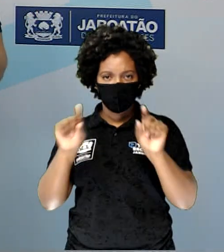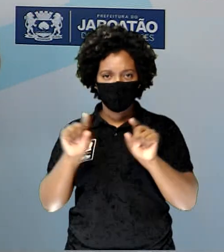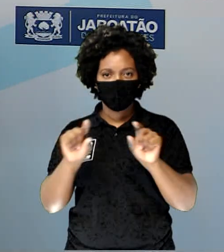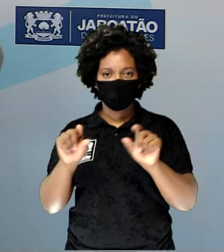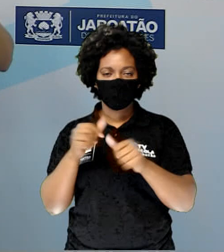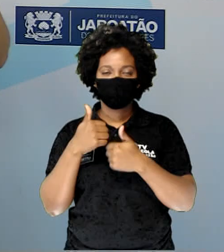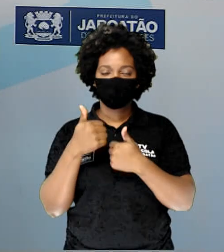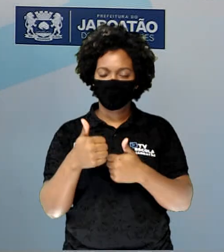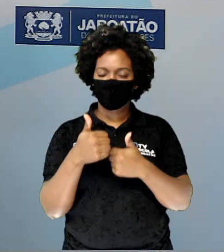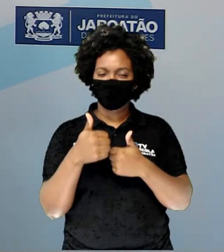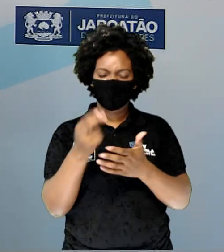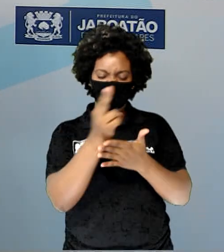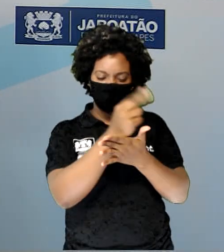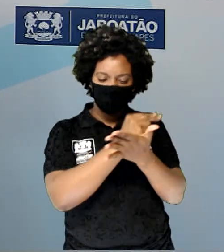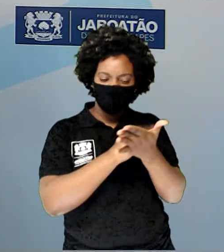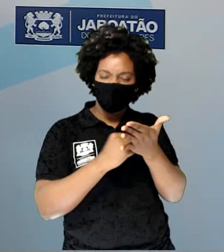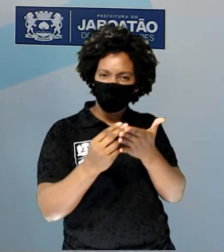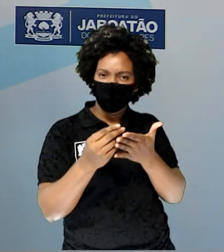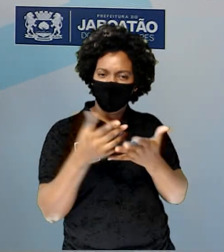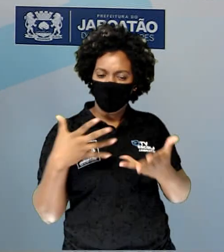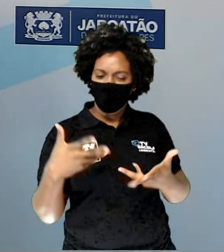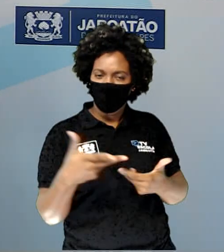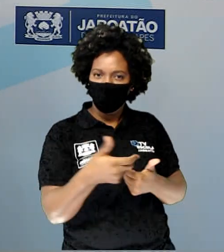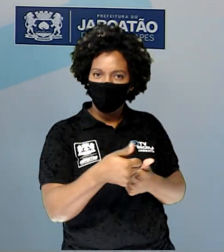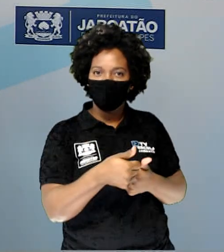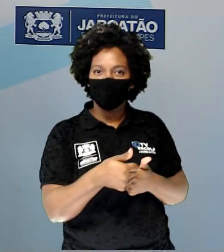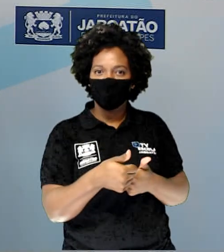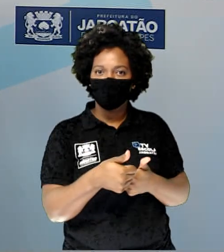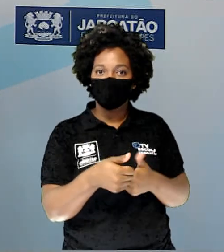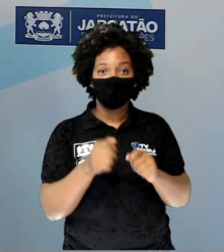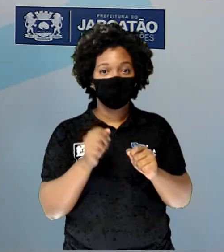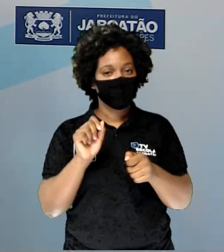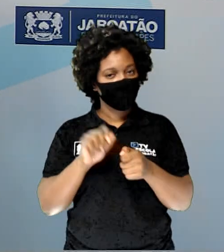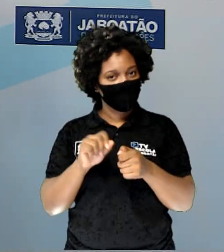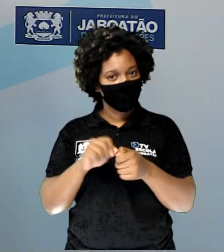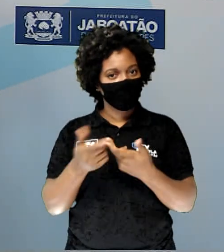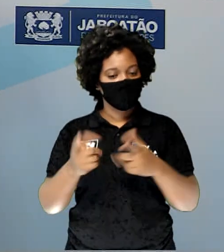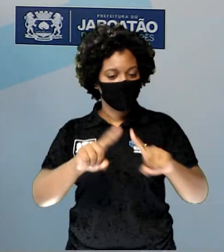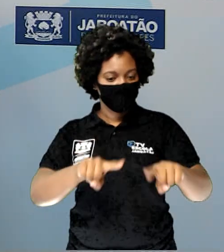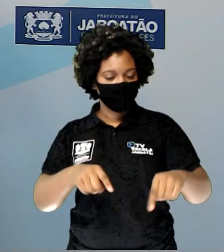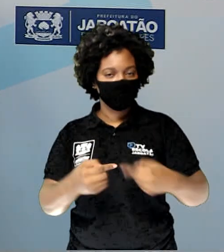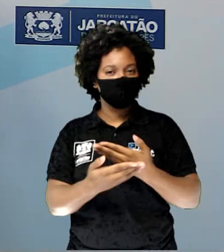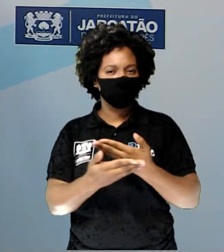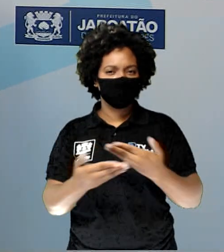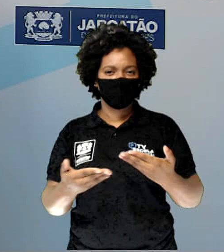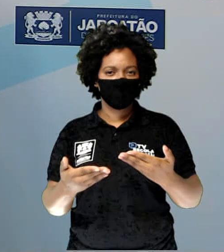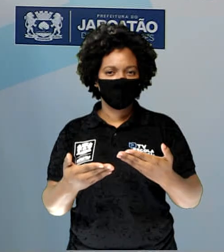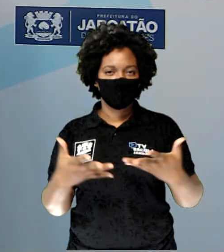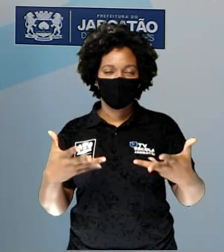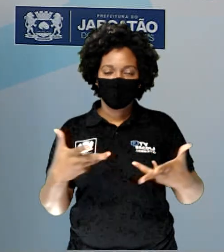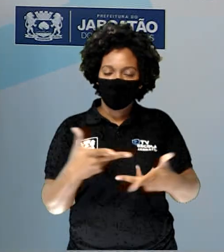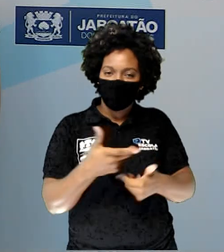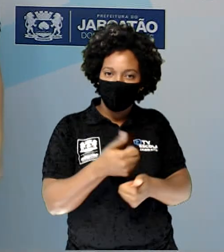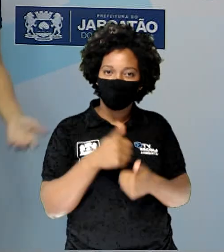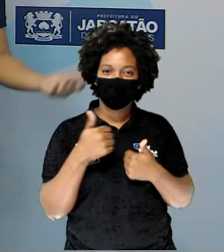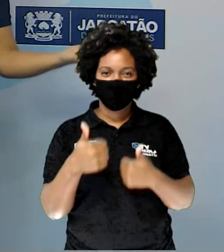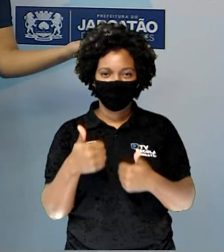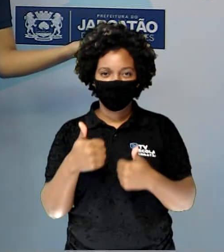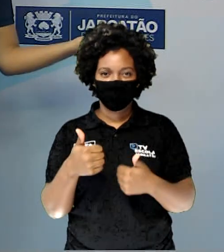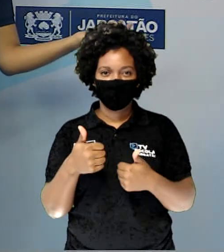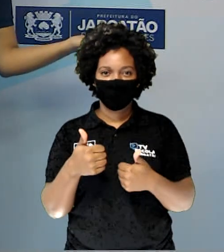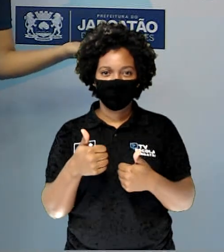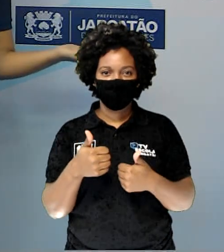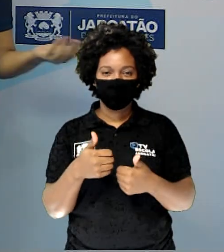no desenho, capriche na frase. Não deixe de fazer esse desafio que está maravilhoso, tudo bem?